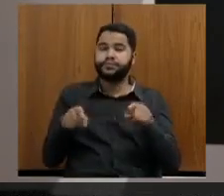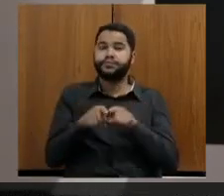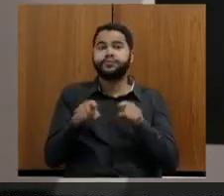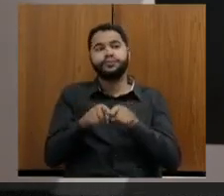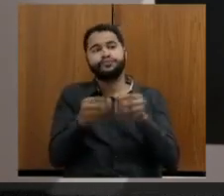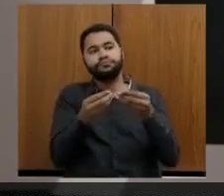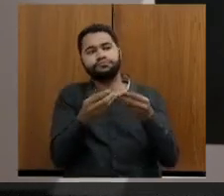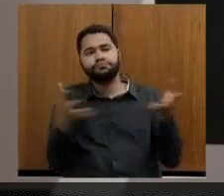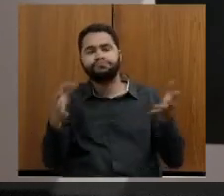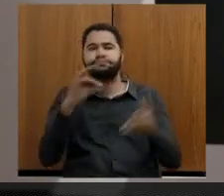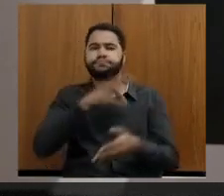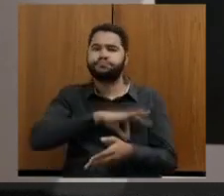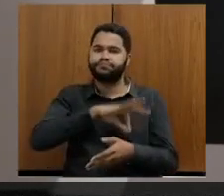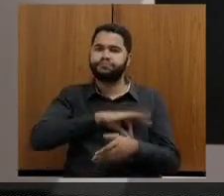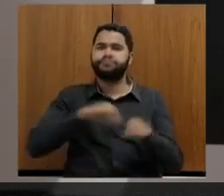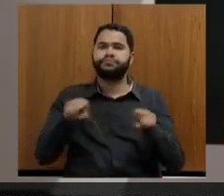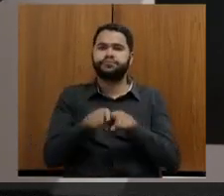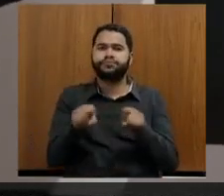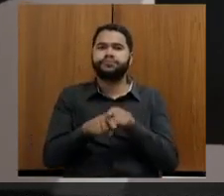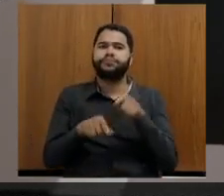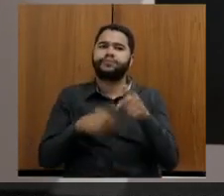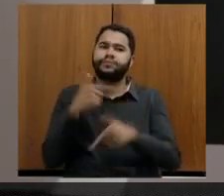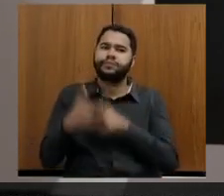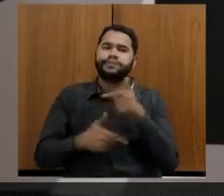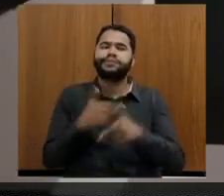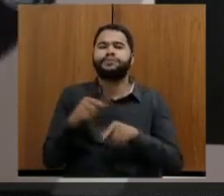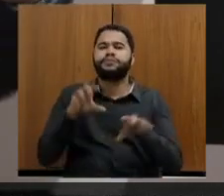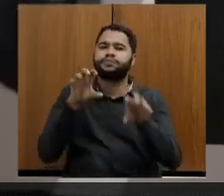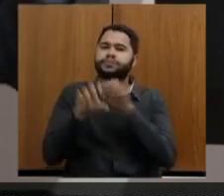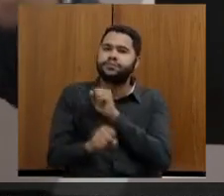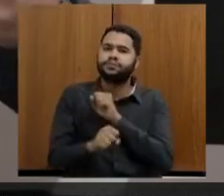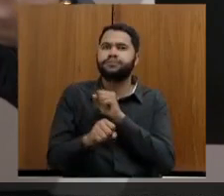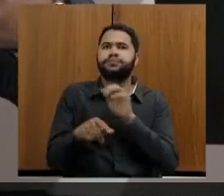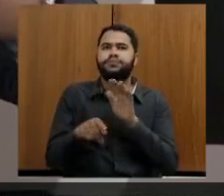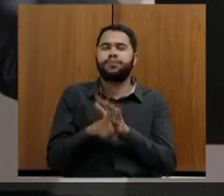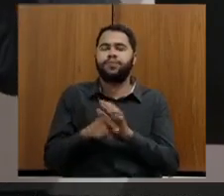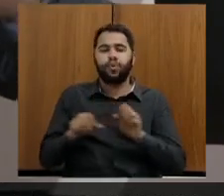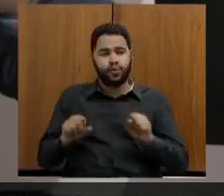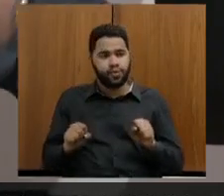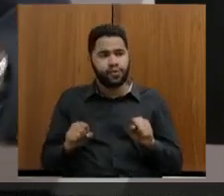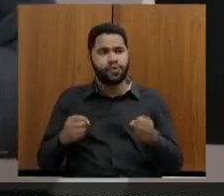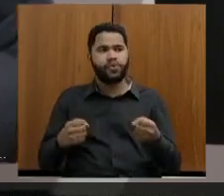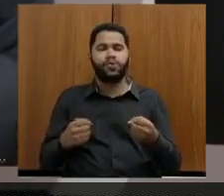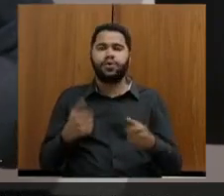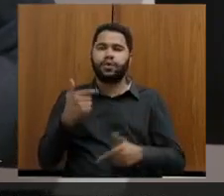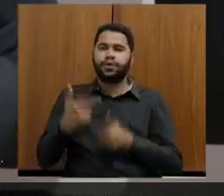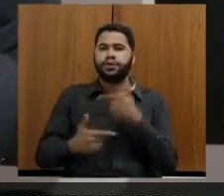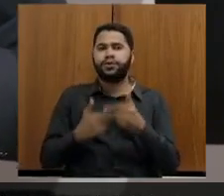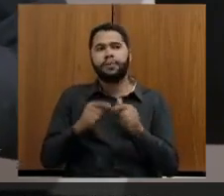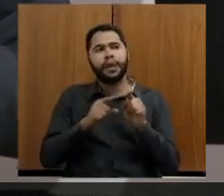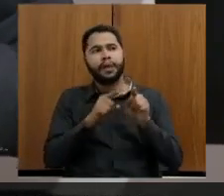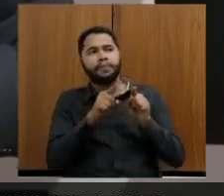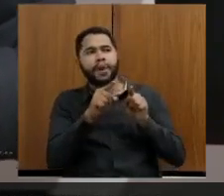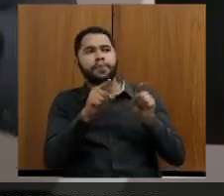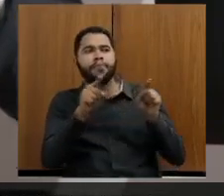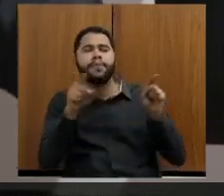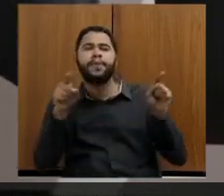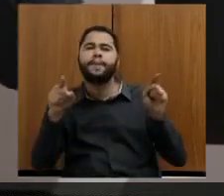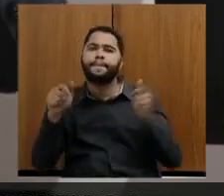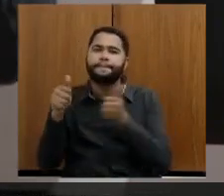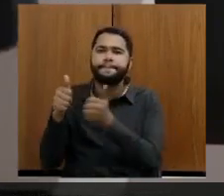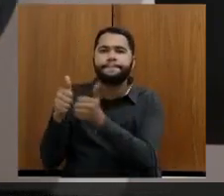de emprego e renda porque aí você passa a ter formação de Guardas vidas para trabalharem as margens